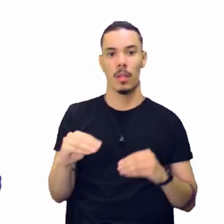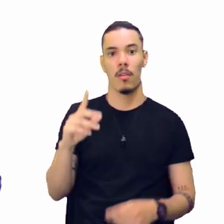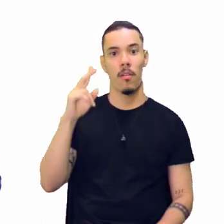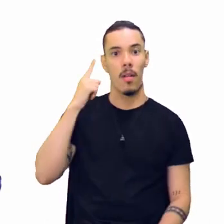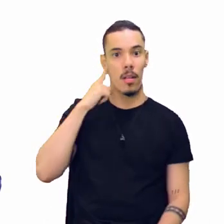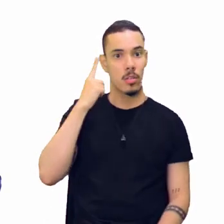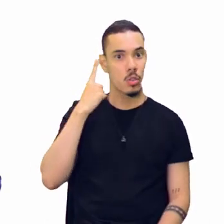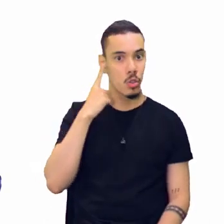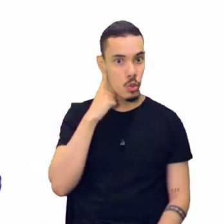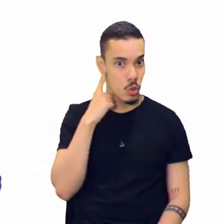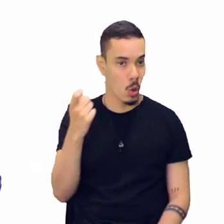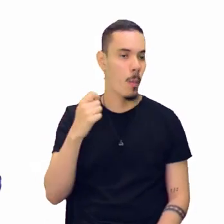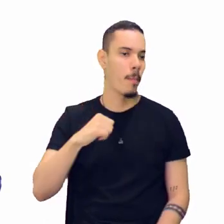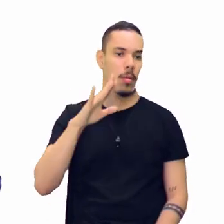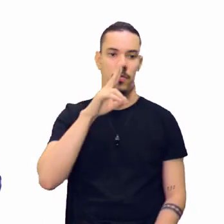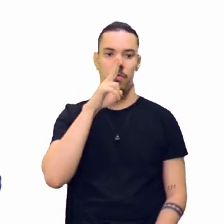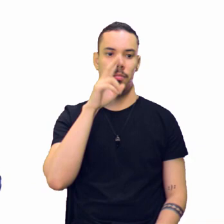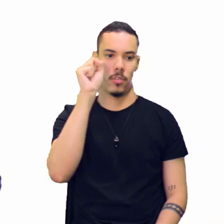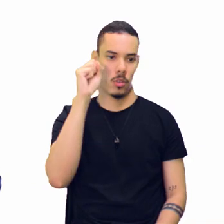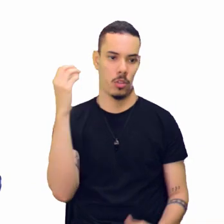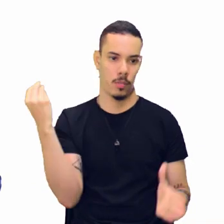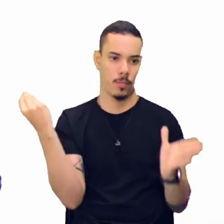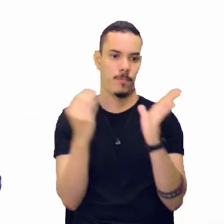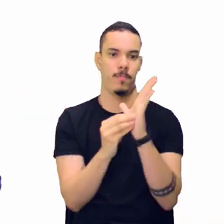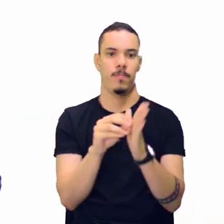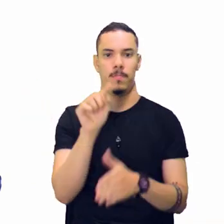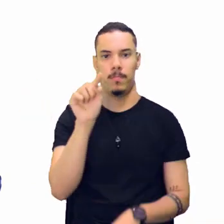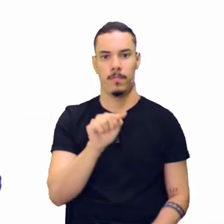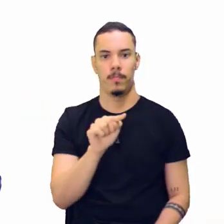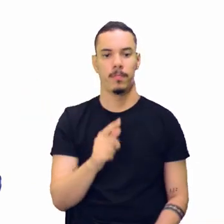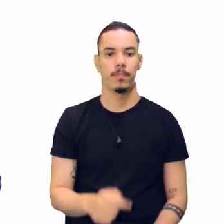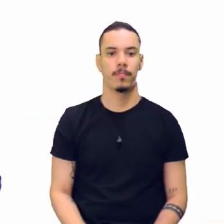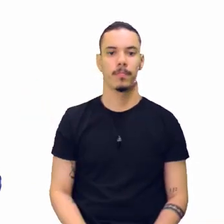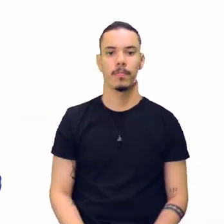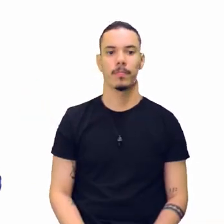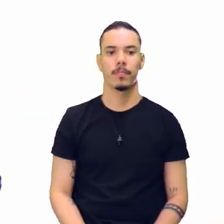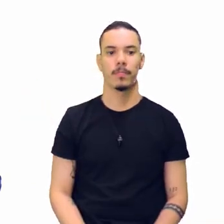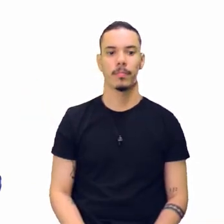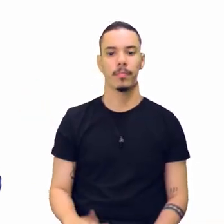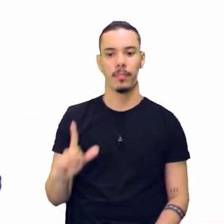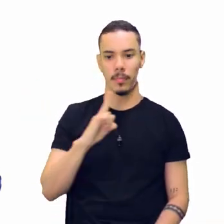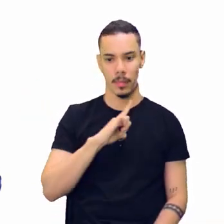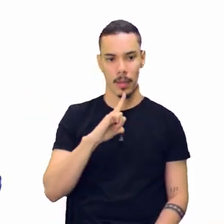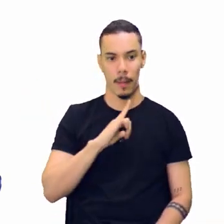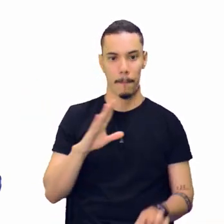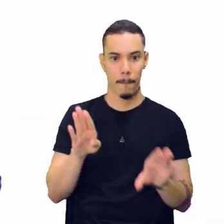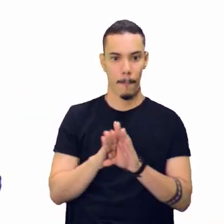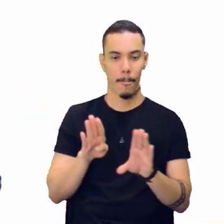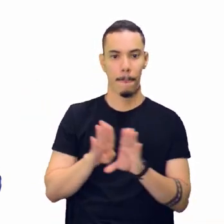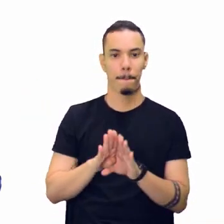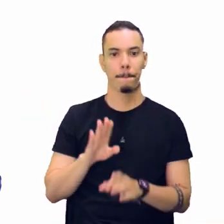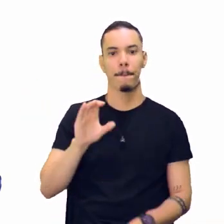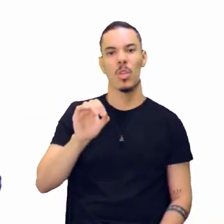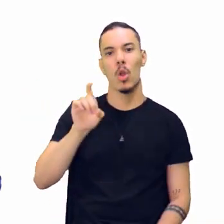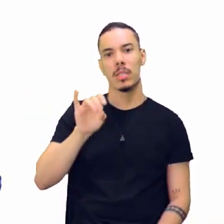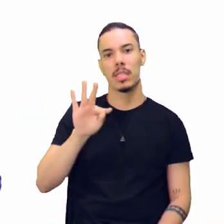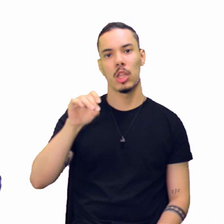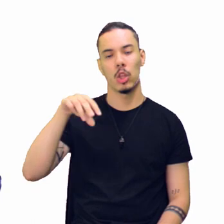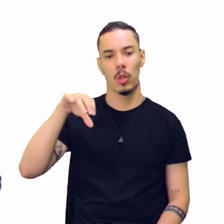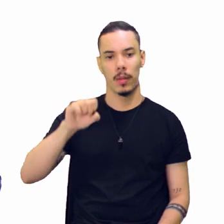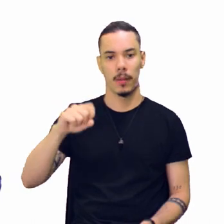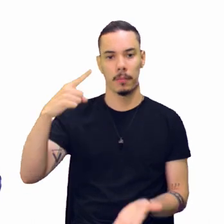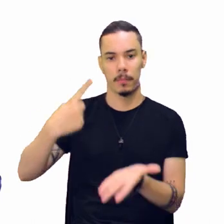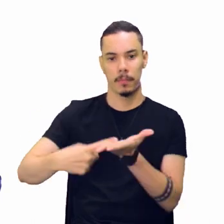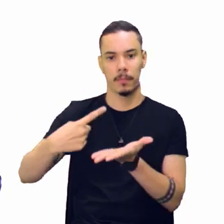tônico acentuados nas palavras terminadas em A, E, O. Temos as oxítonas, que receberão acento,